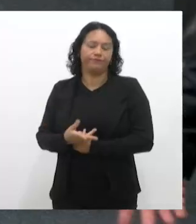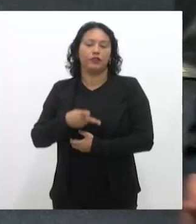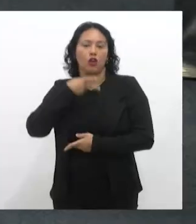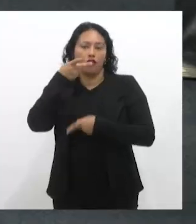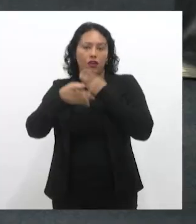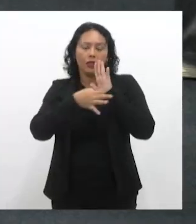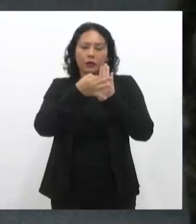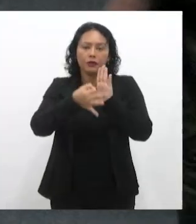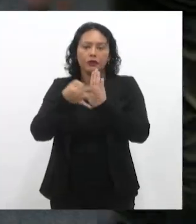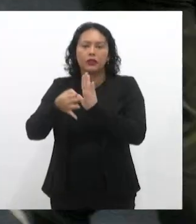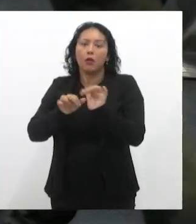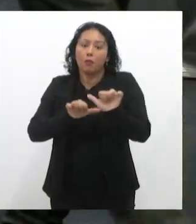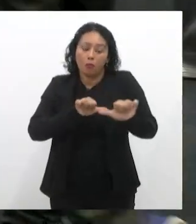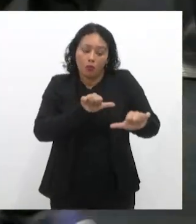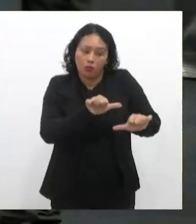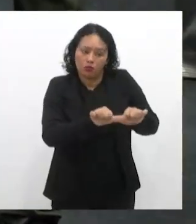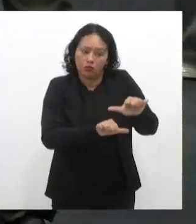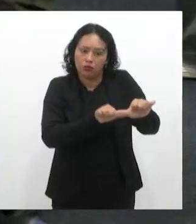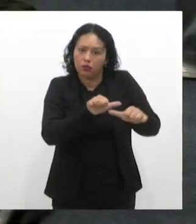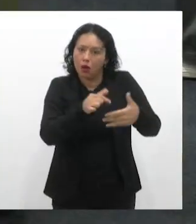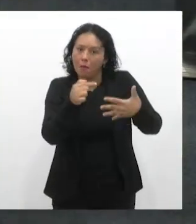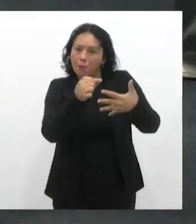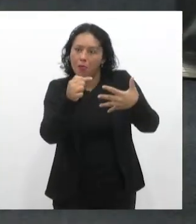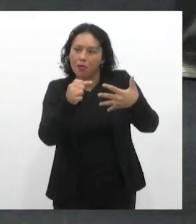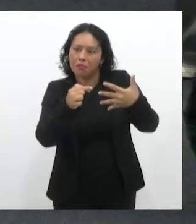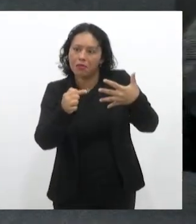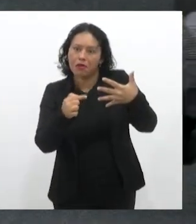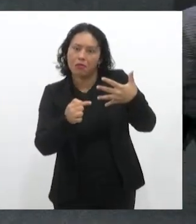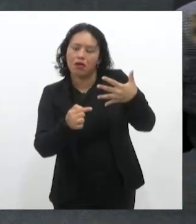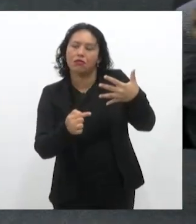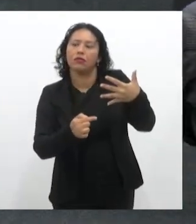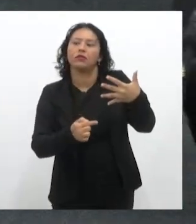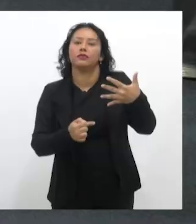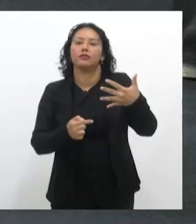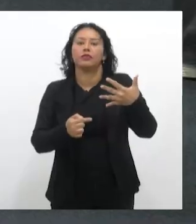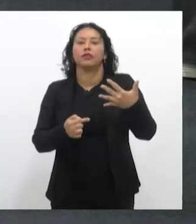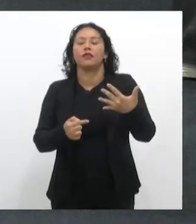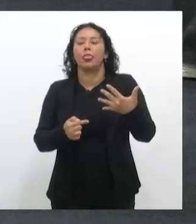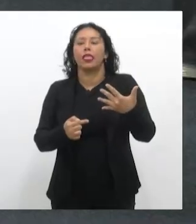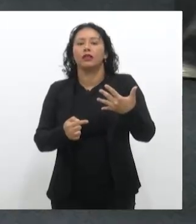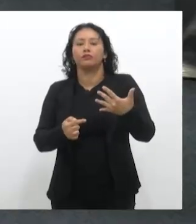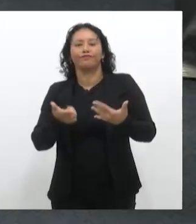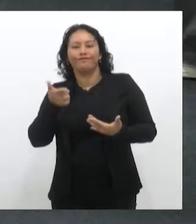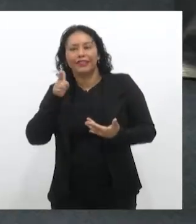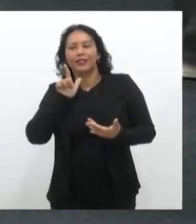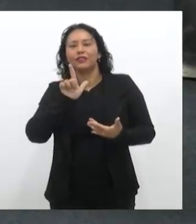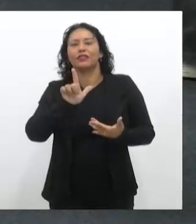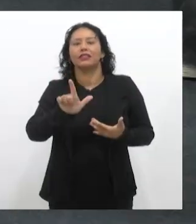fiz muitas modificações para tentar fazê-lo constitucional